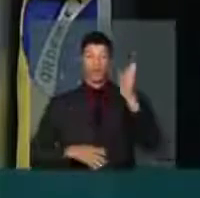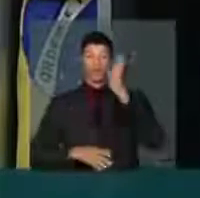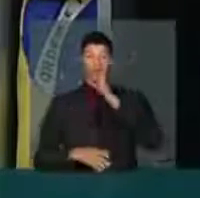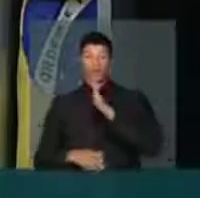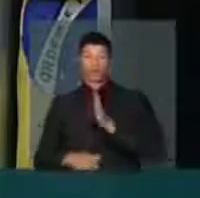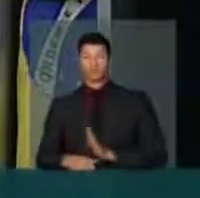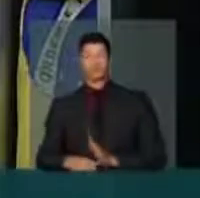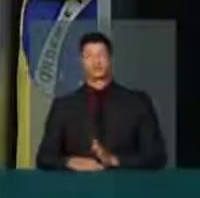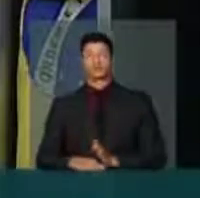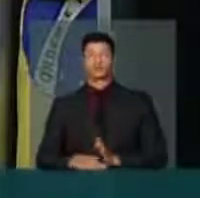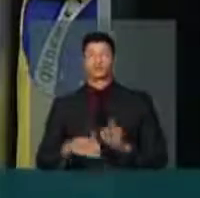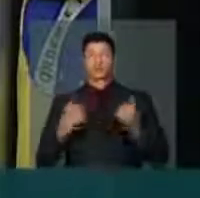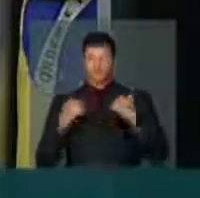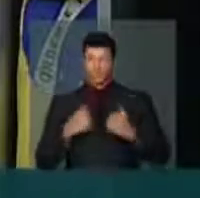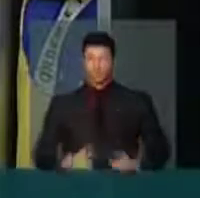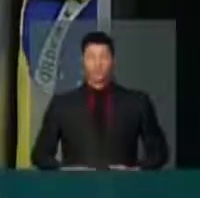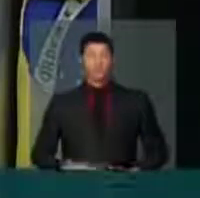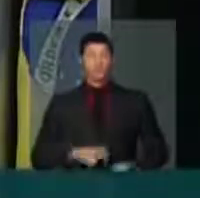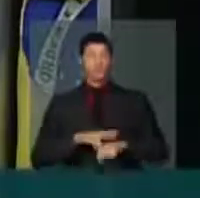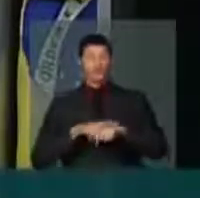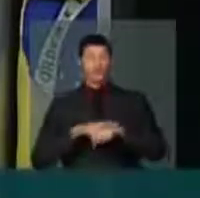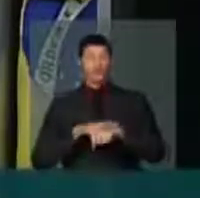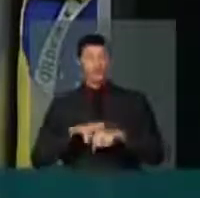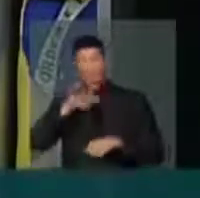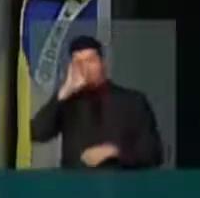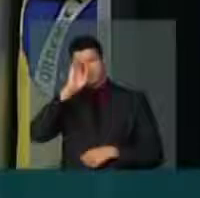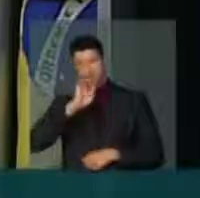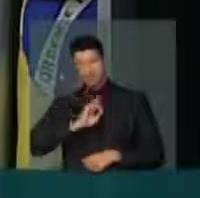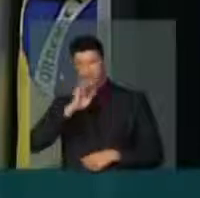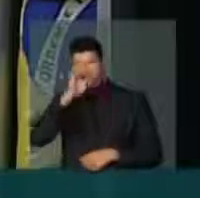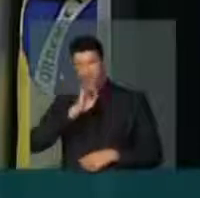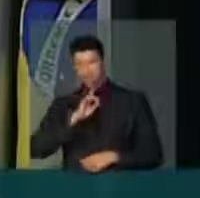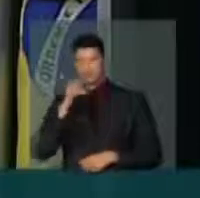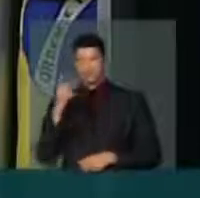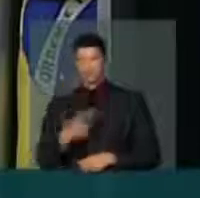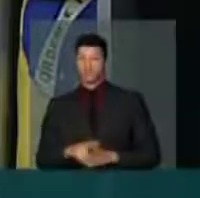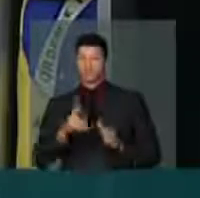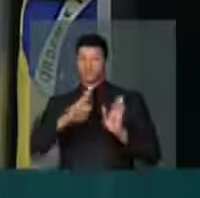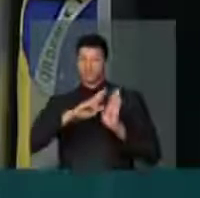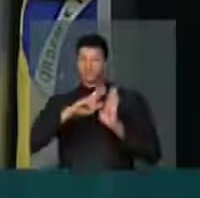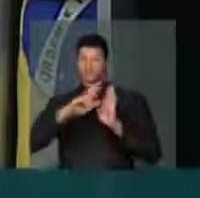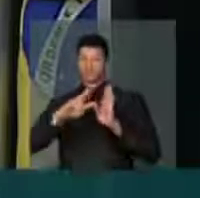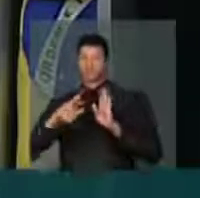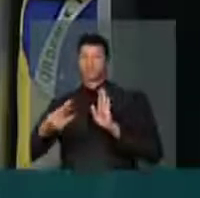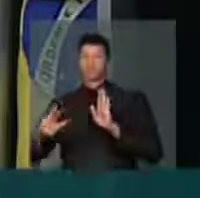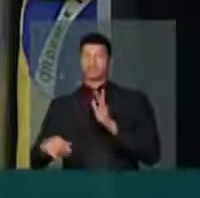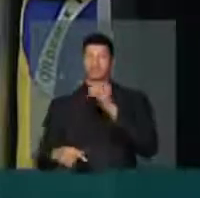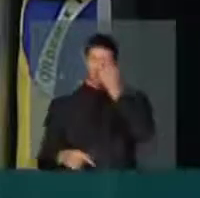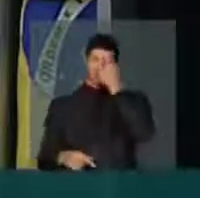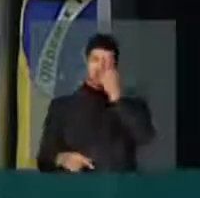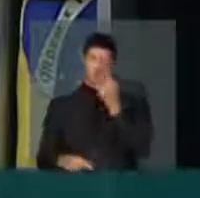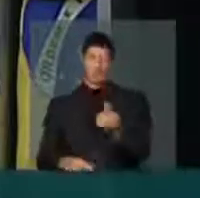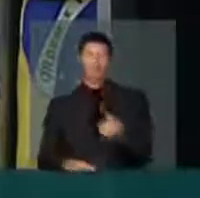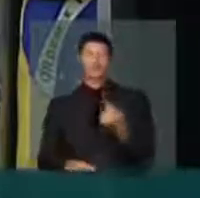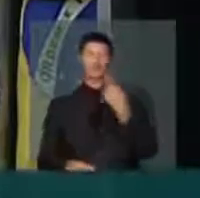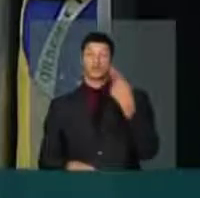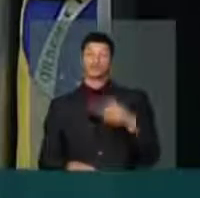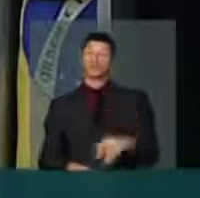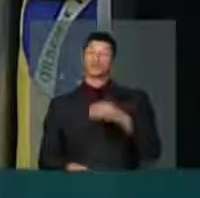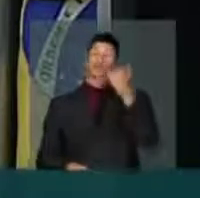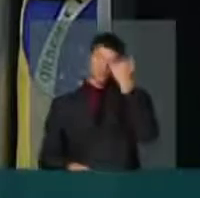brasileiro, vestindo verde e amarelo, em sua diversidade de ideias, em